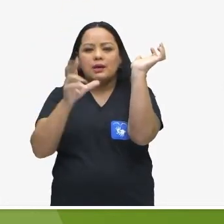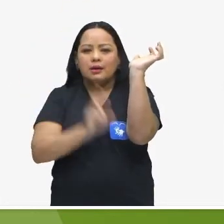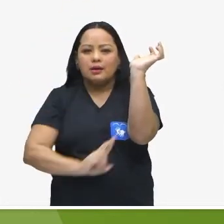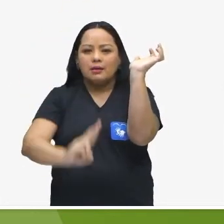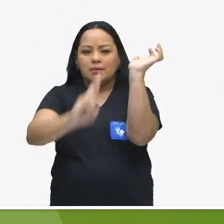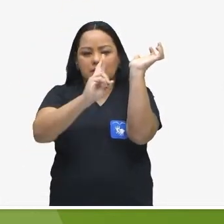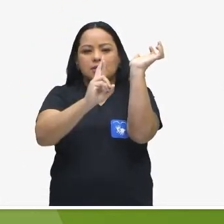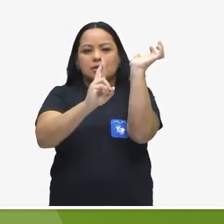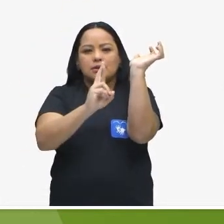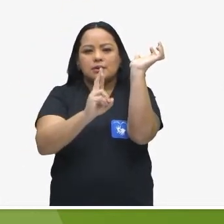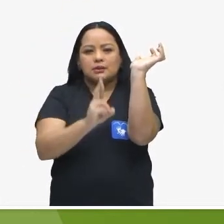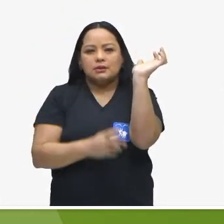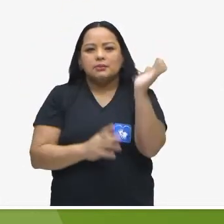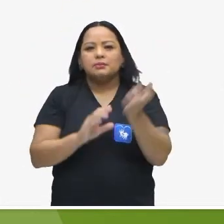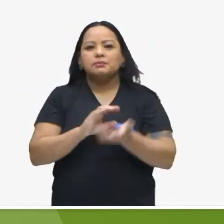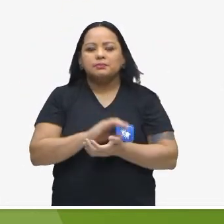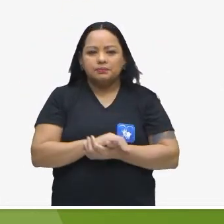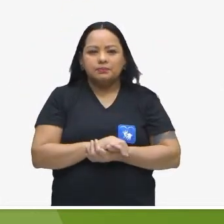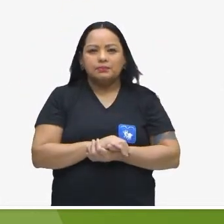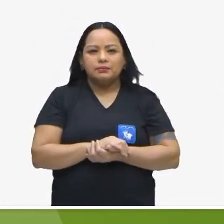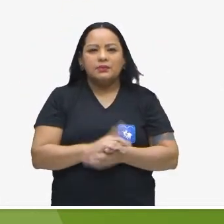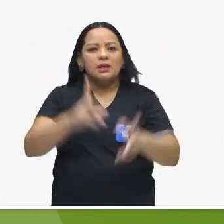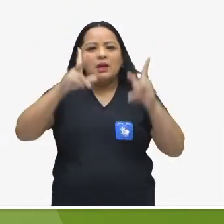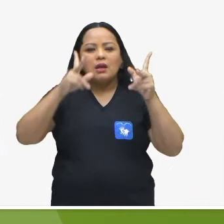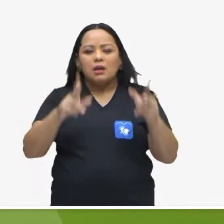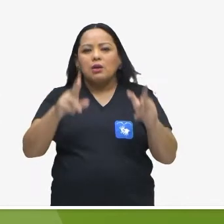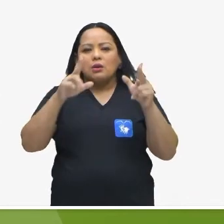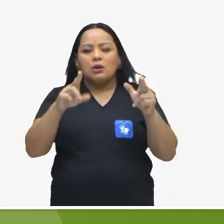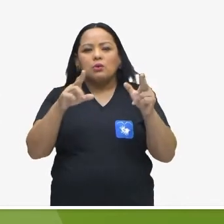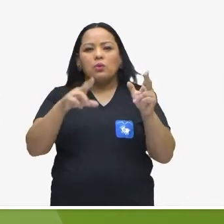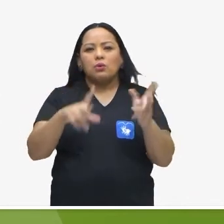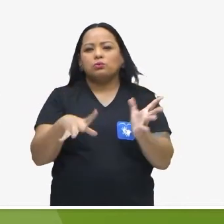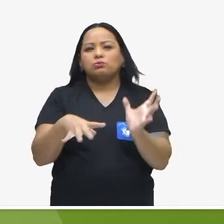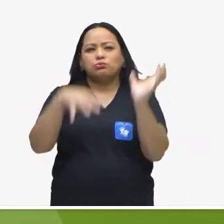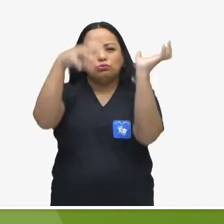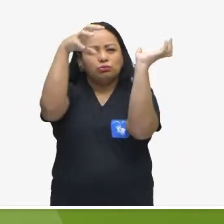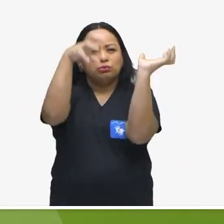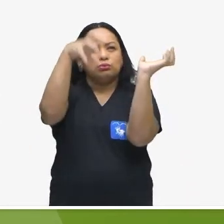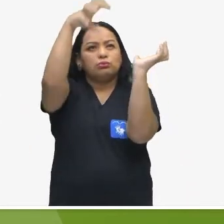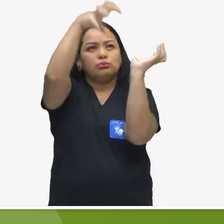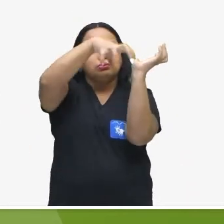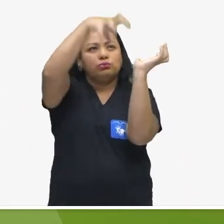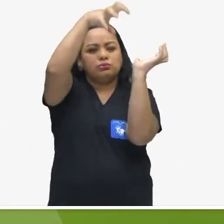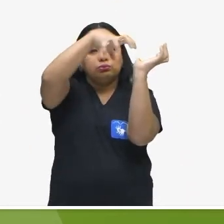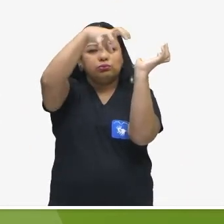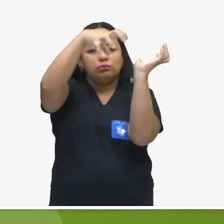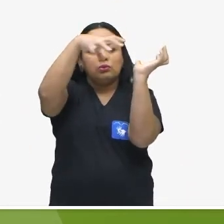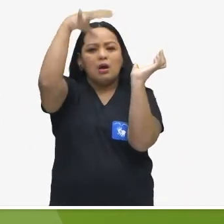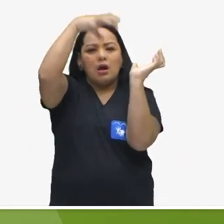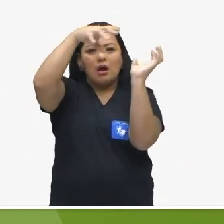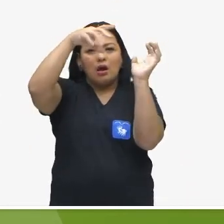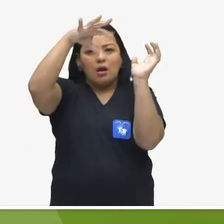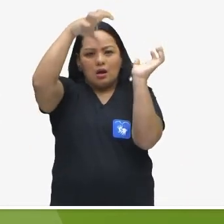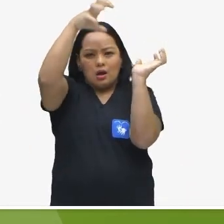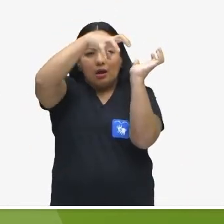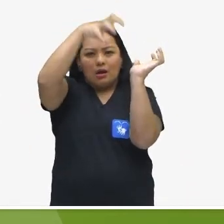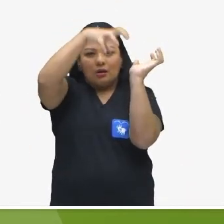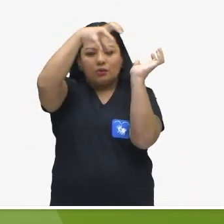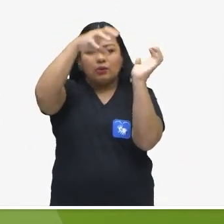como precipitação, que é a mesma coisa que chuva. A água que entrar no solo,